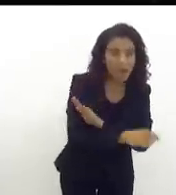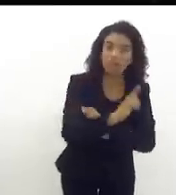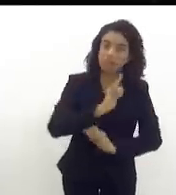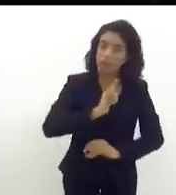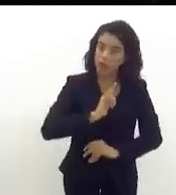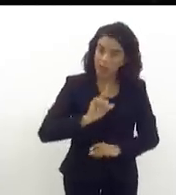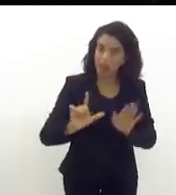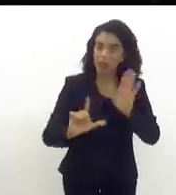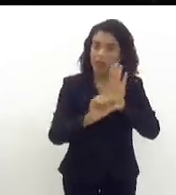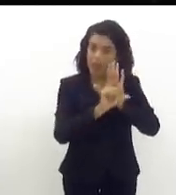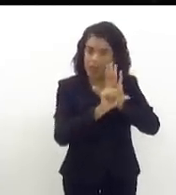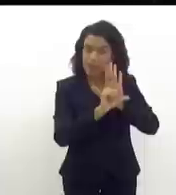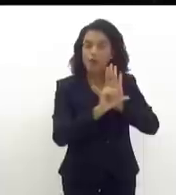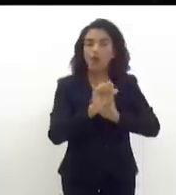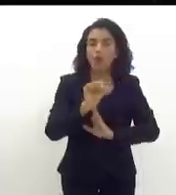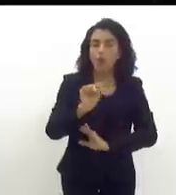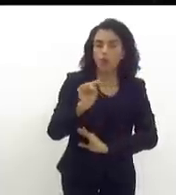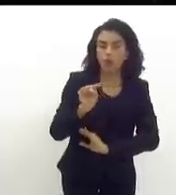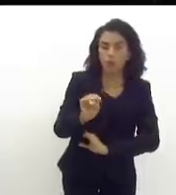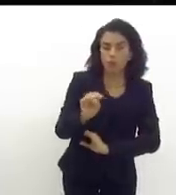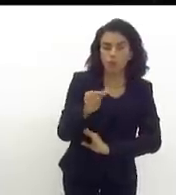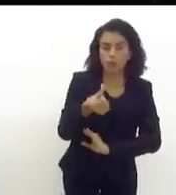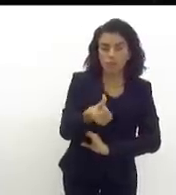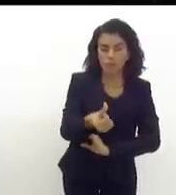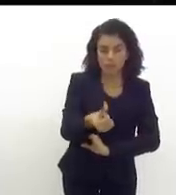lei 8.663/93